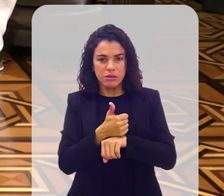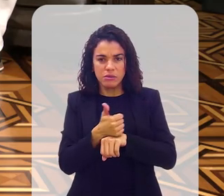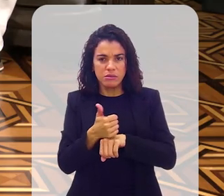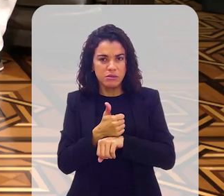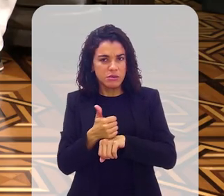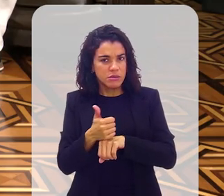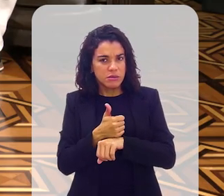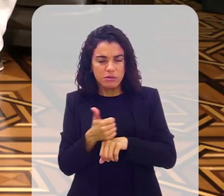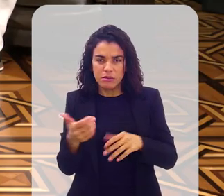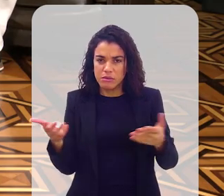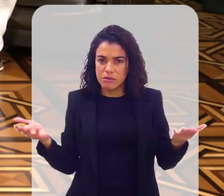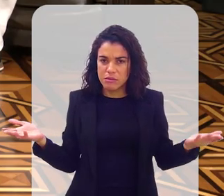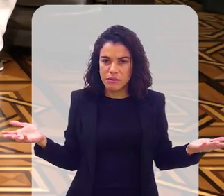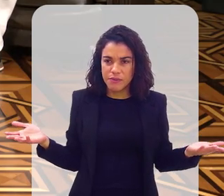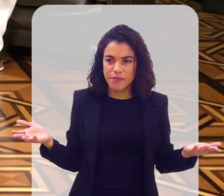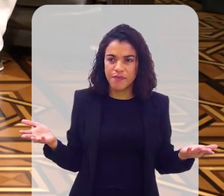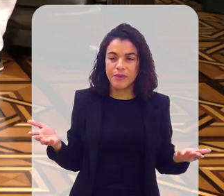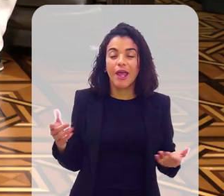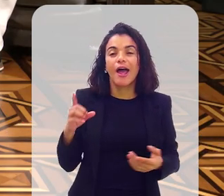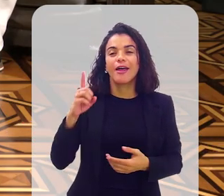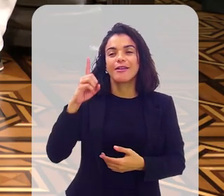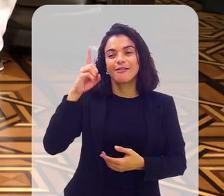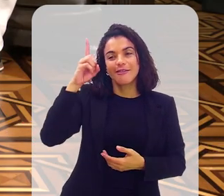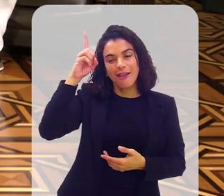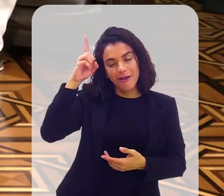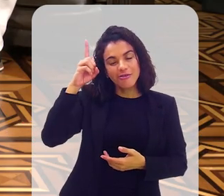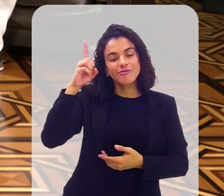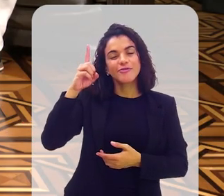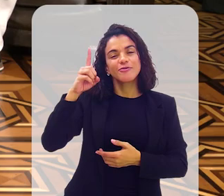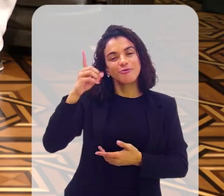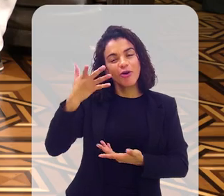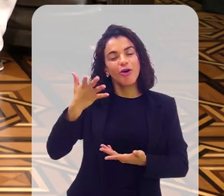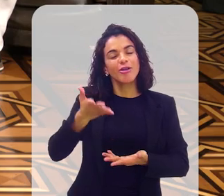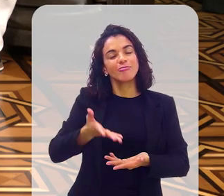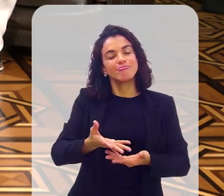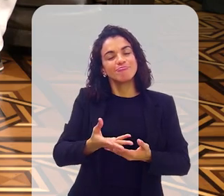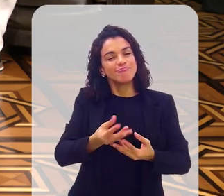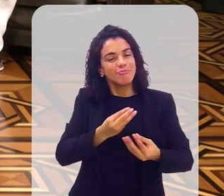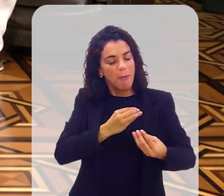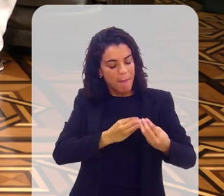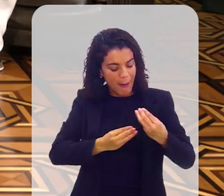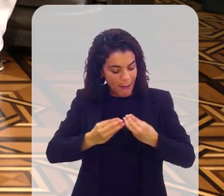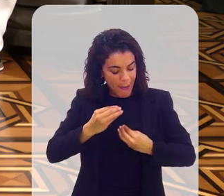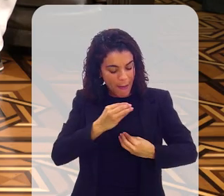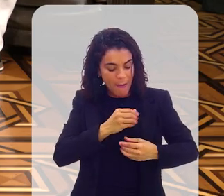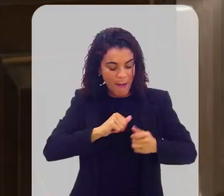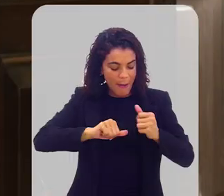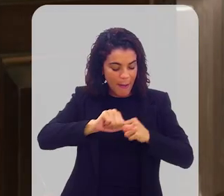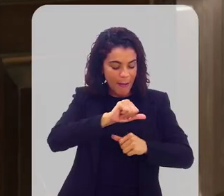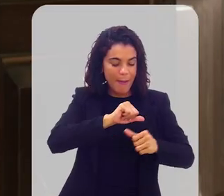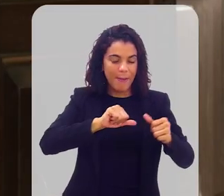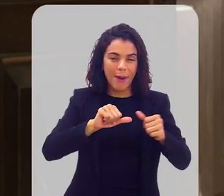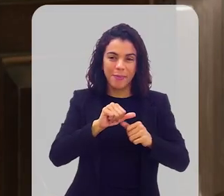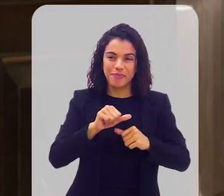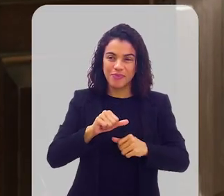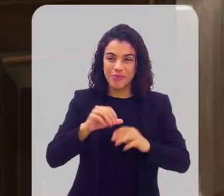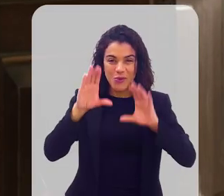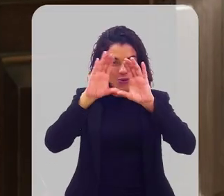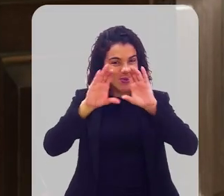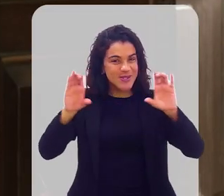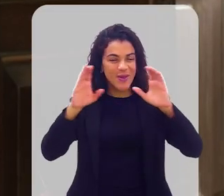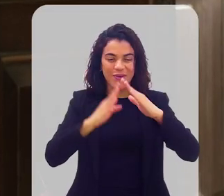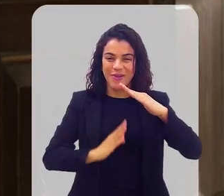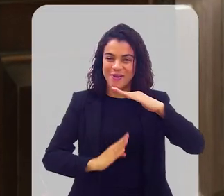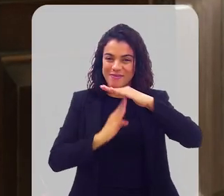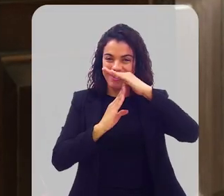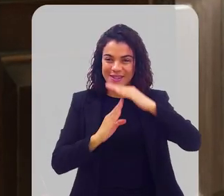cantora profissional. Olha isso, coisa linda. E aí Deus foi plantando nosso coração e hoje a gente sabe que o céu é o limite. Estão na